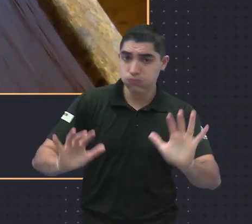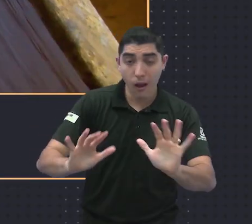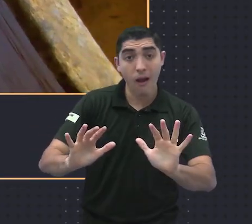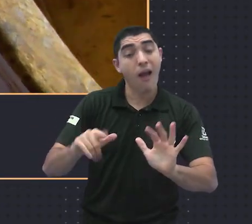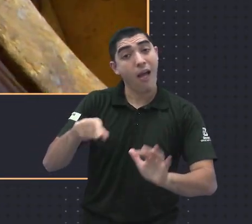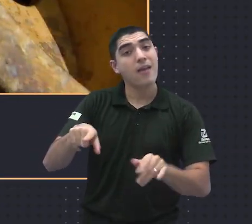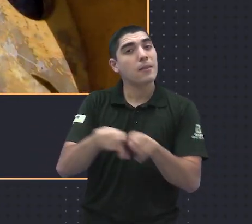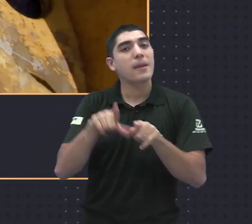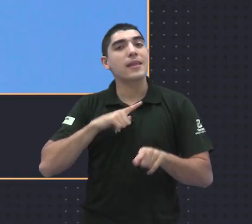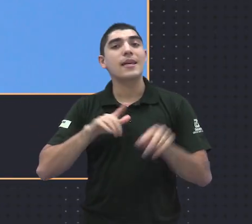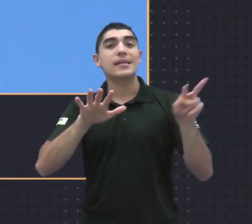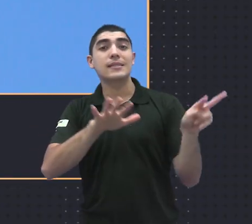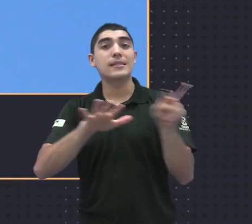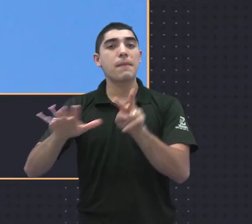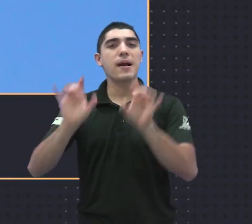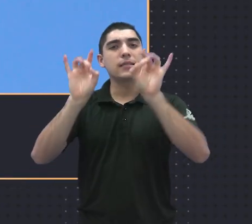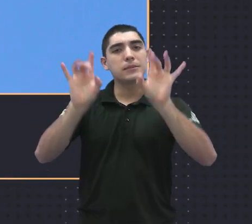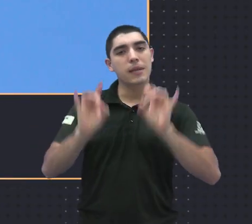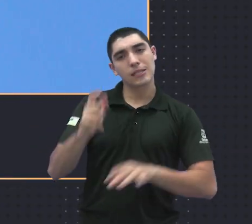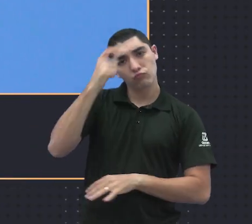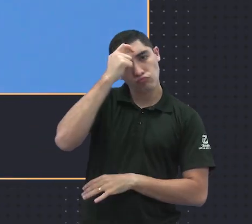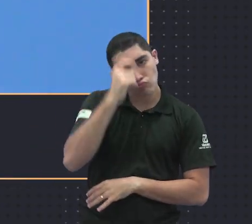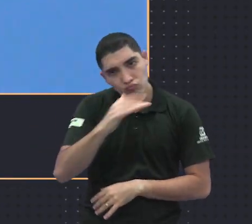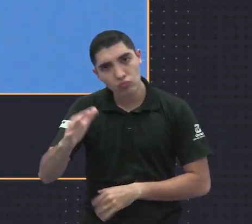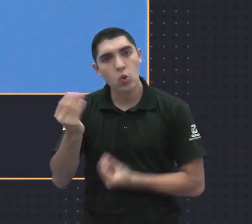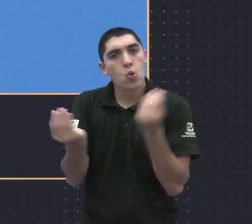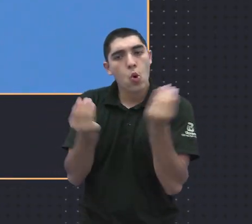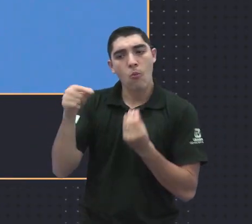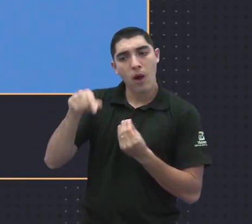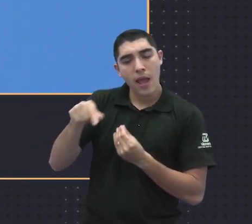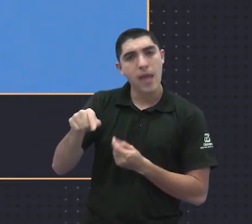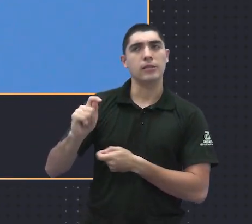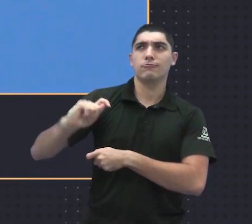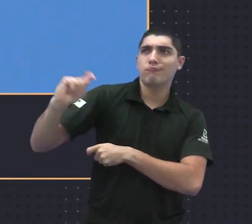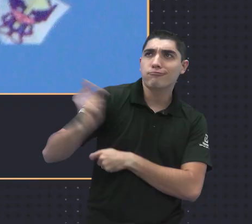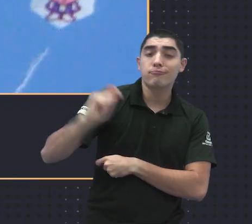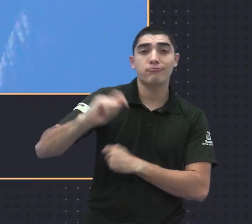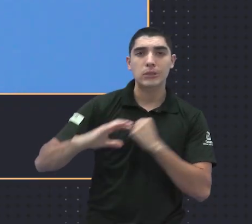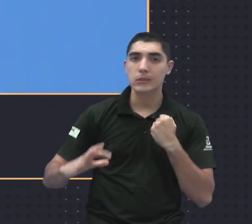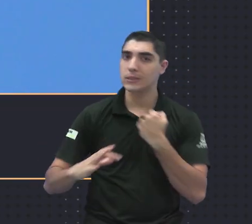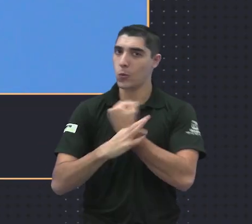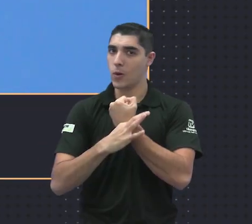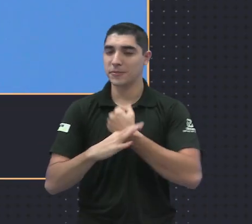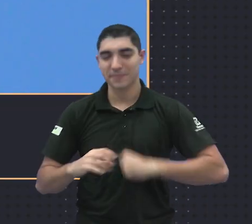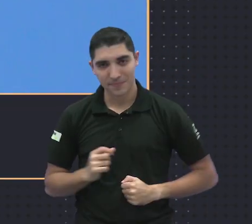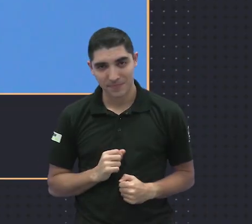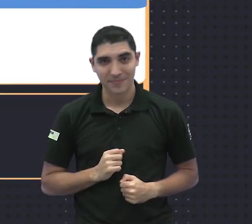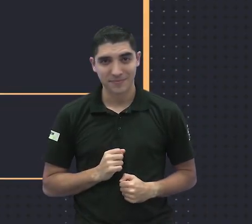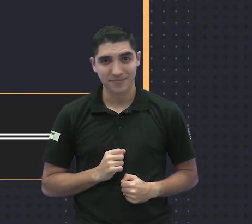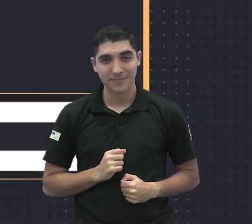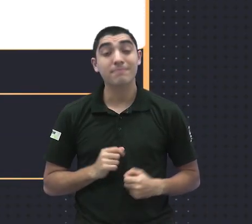a criação da Semana Educativa de Conscientização para a prática segura de soltar pipas.